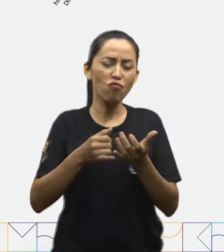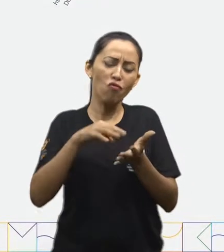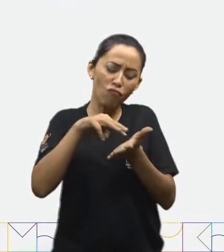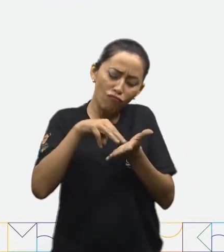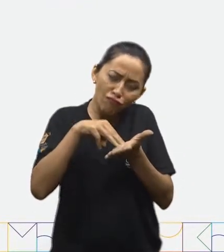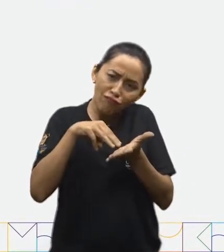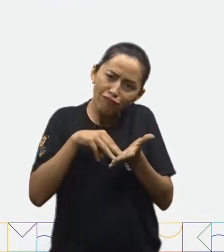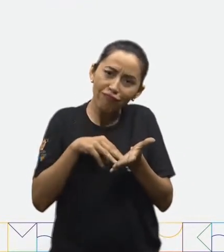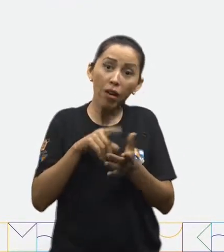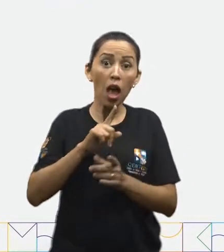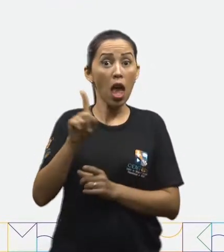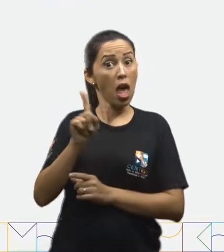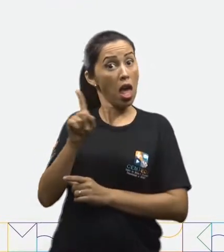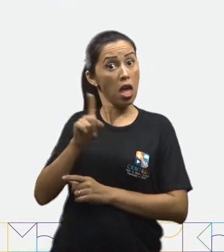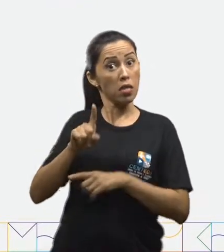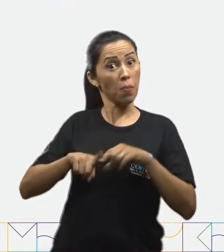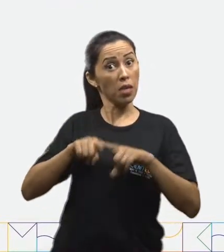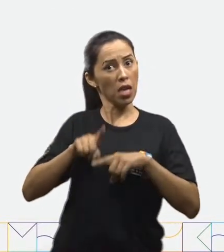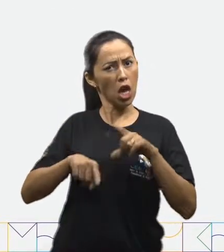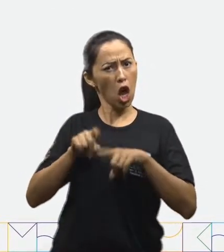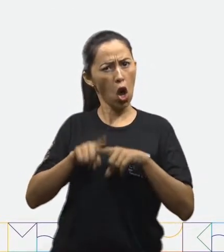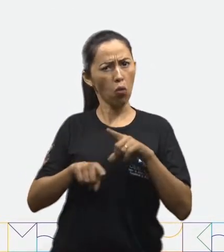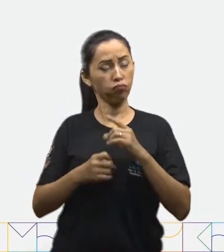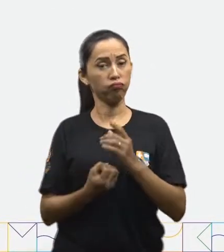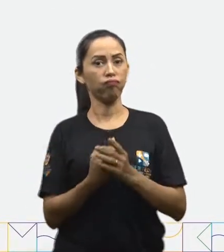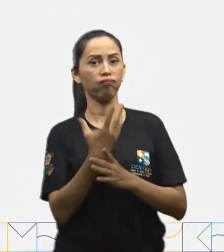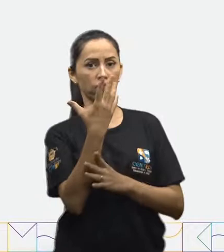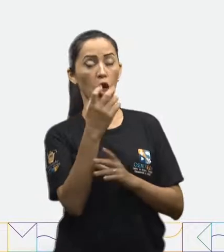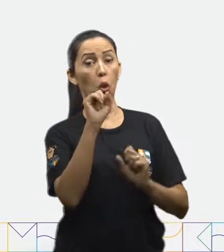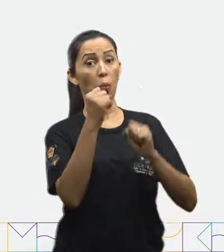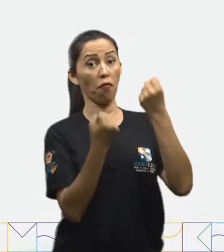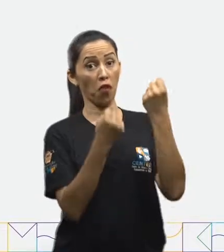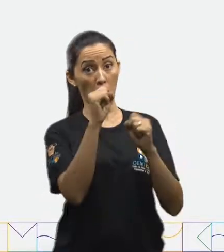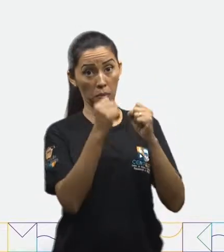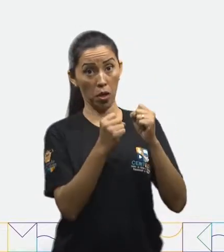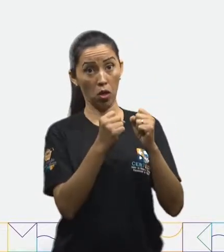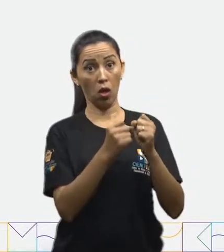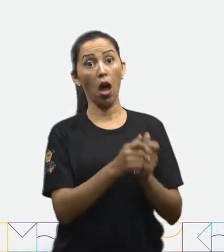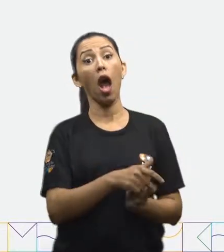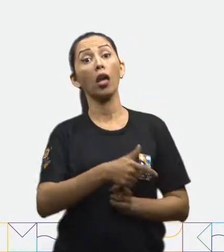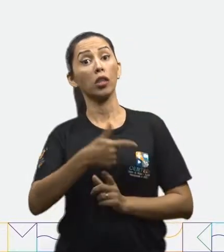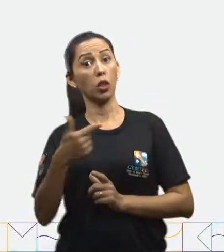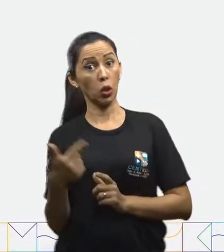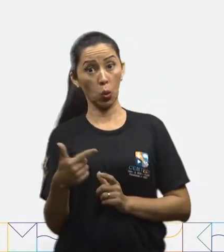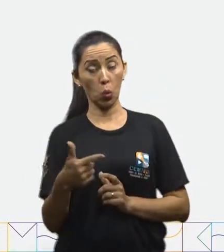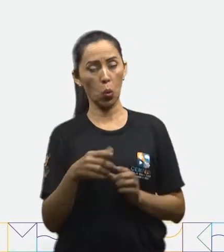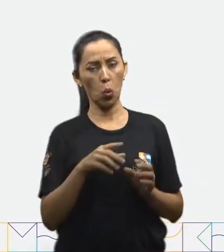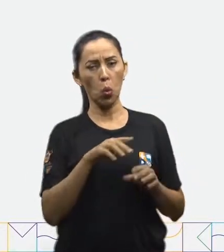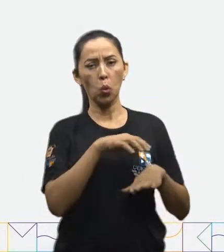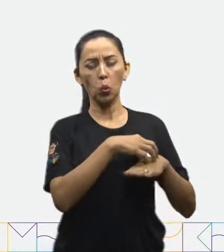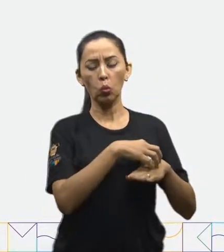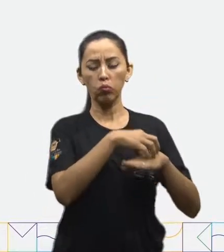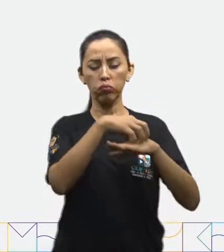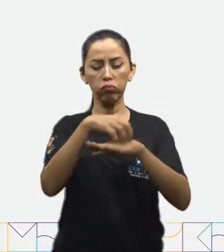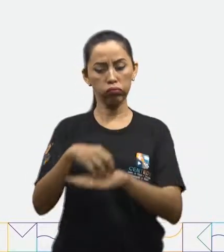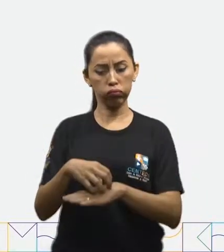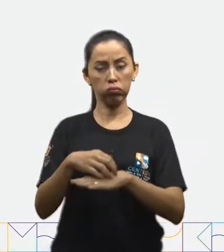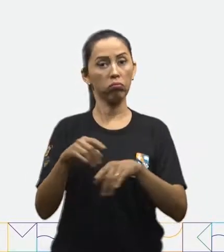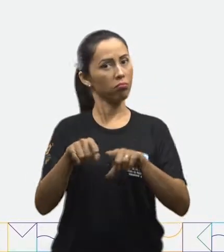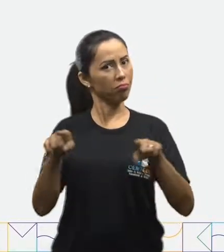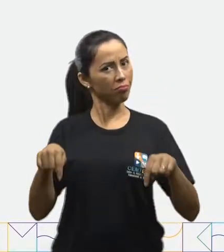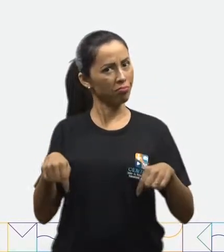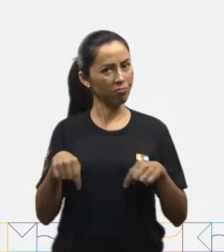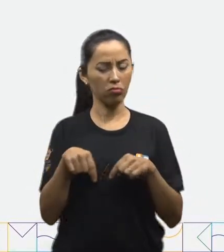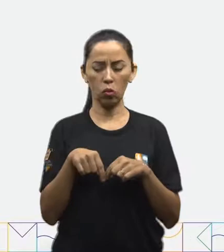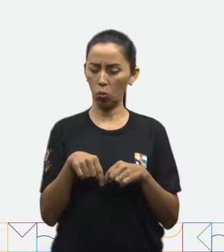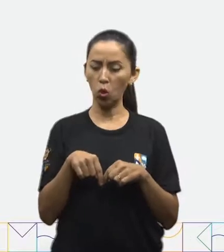bolinhas. Esse pop-it foi produzido em uma fábrica. Depois, ele deve ter ido para um depósito de uma